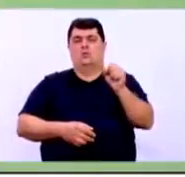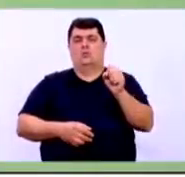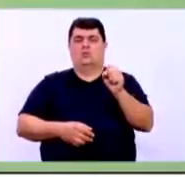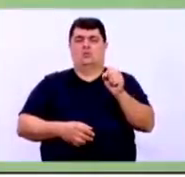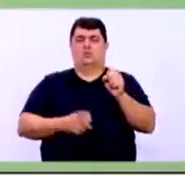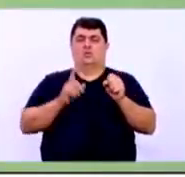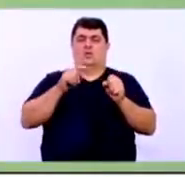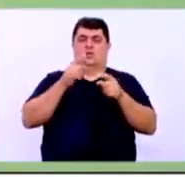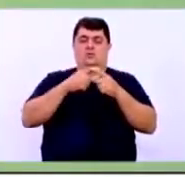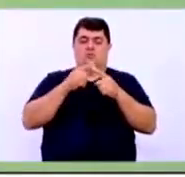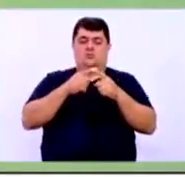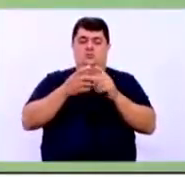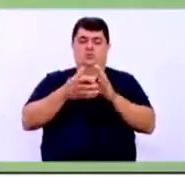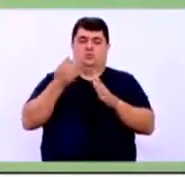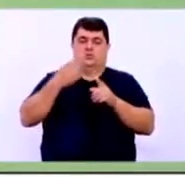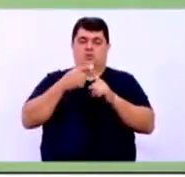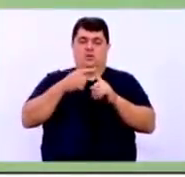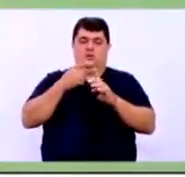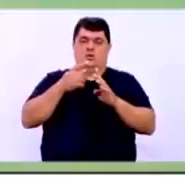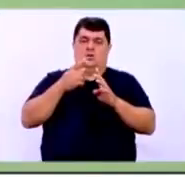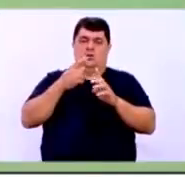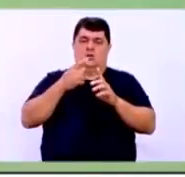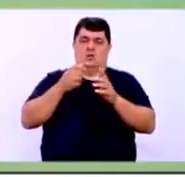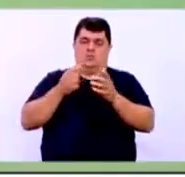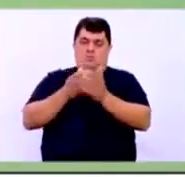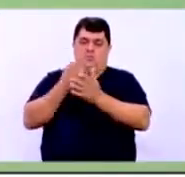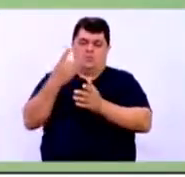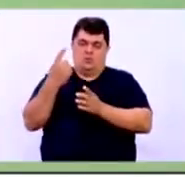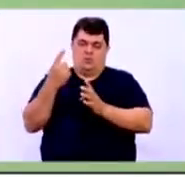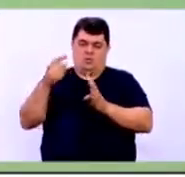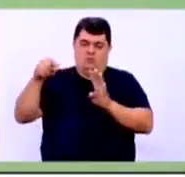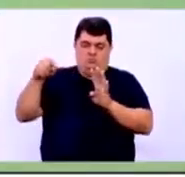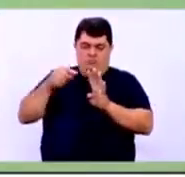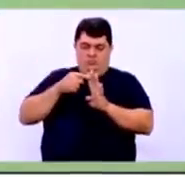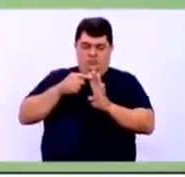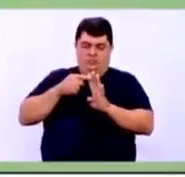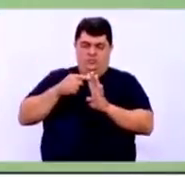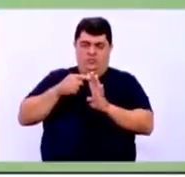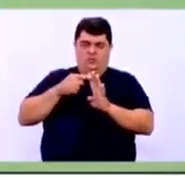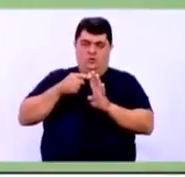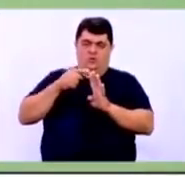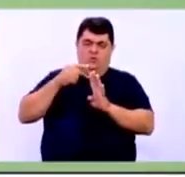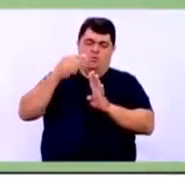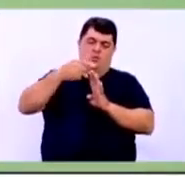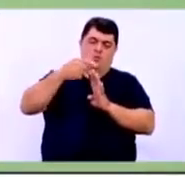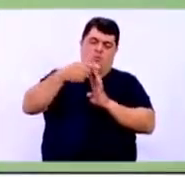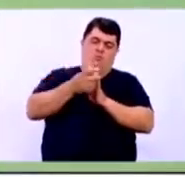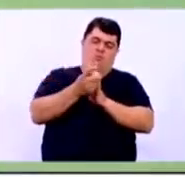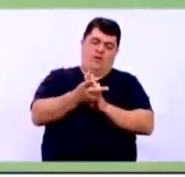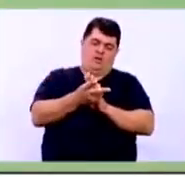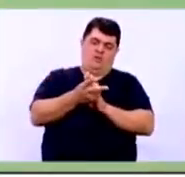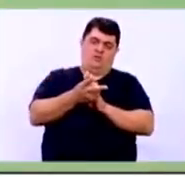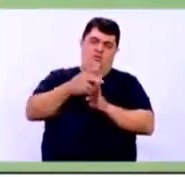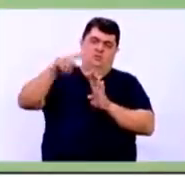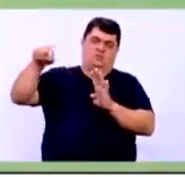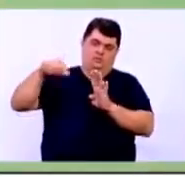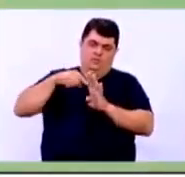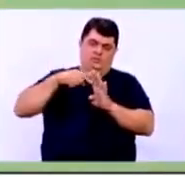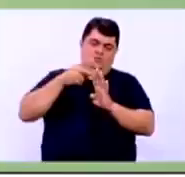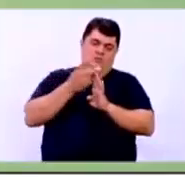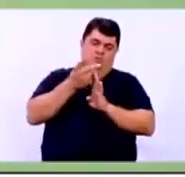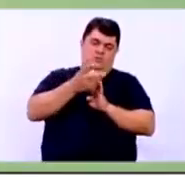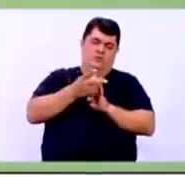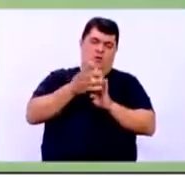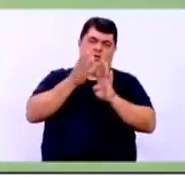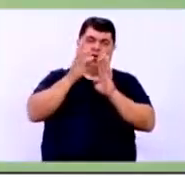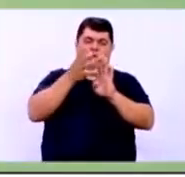a baixa pela primeira unidade comprada. O valor de estoque existente estará sempre avaliado pelas